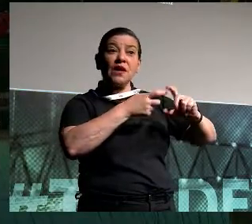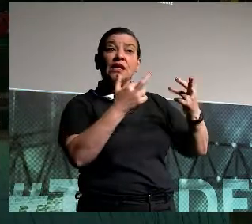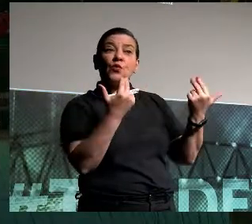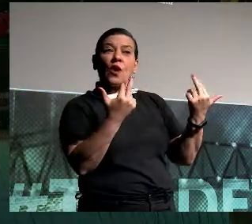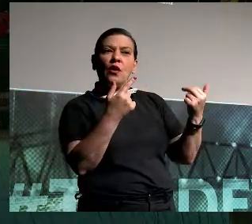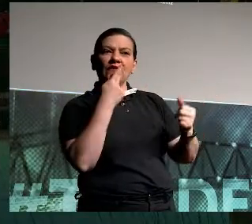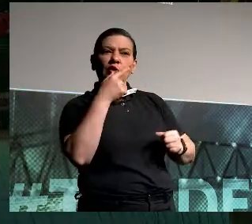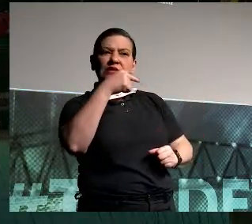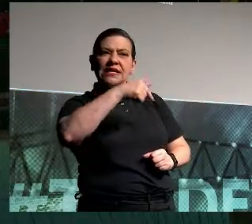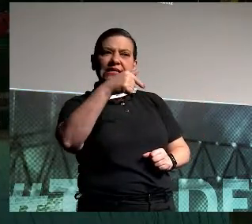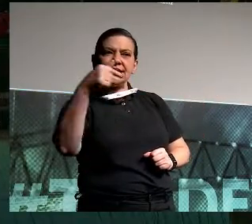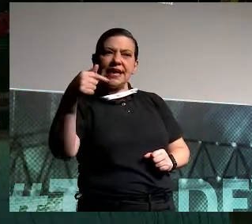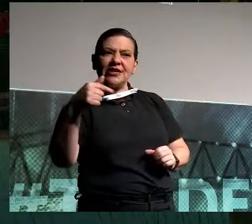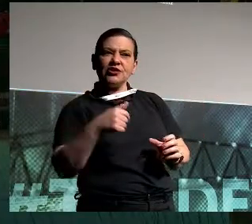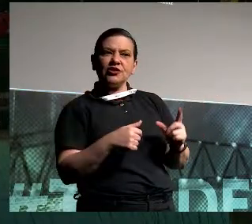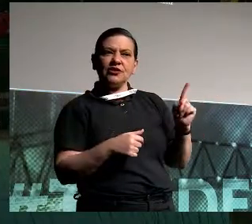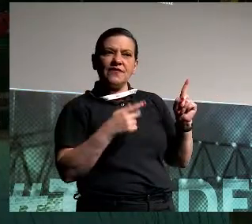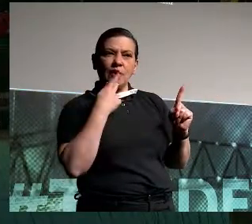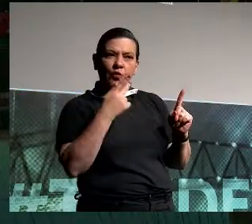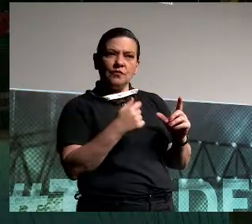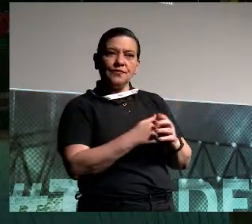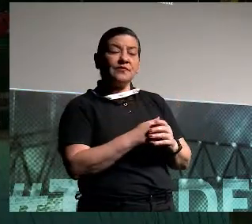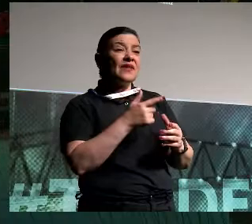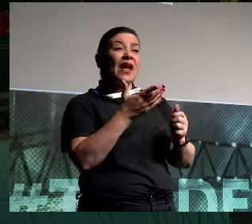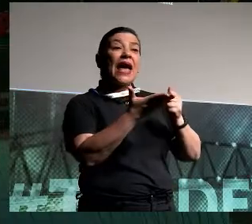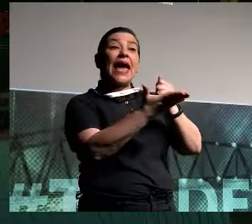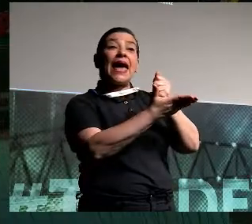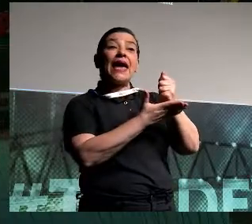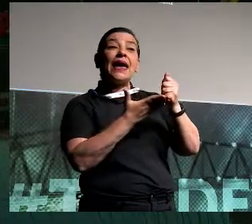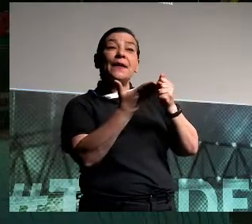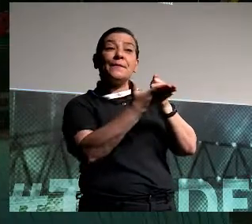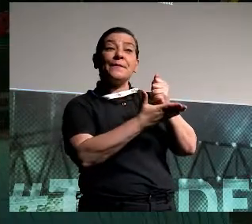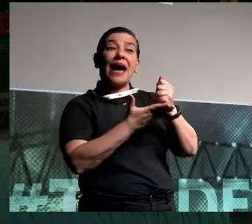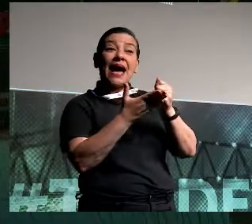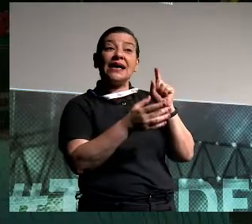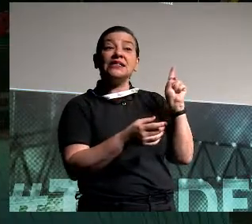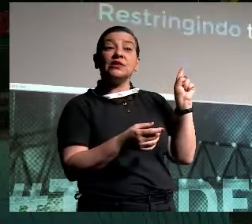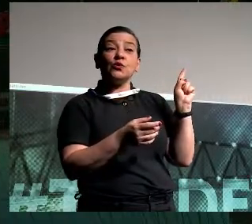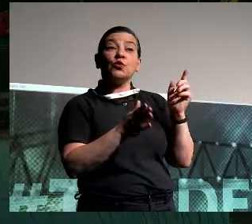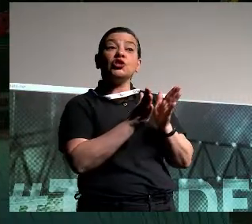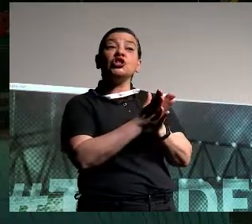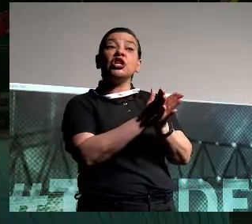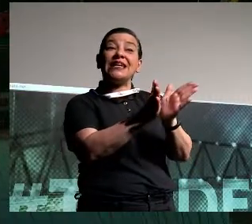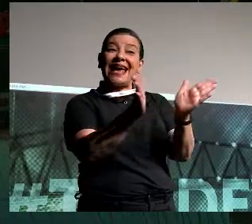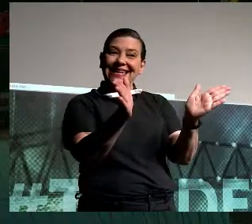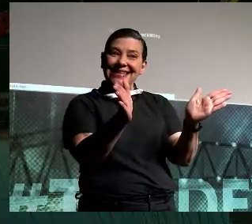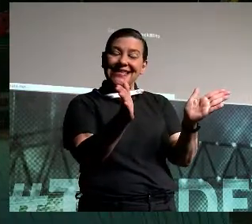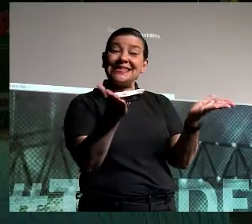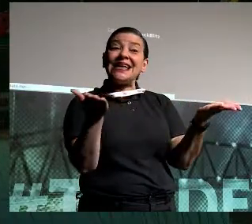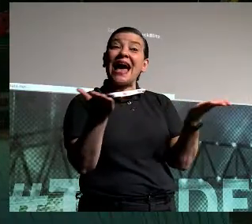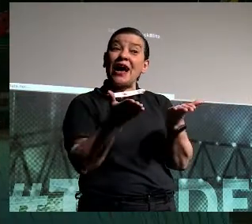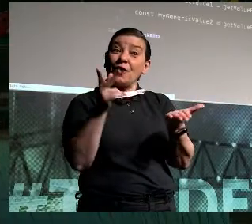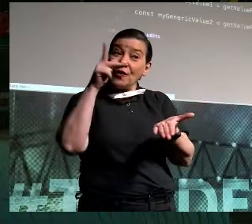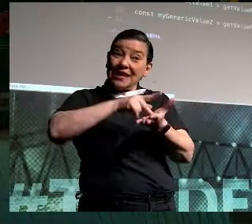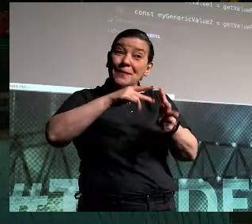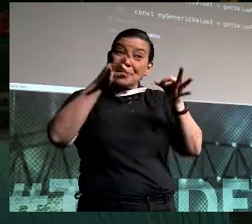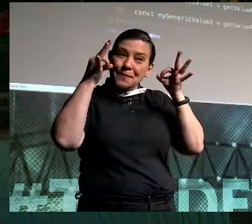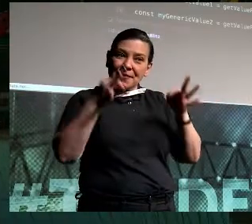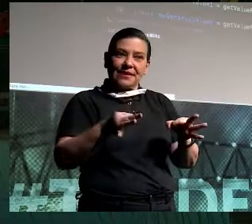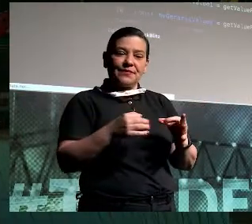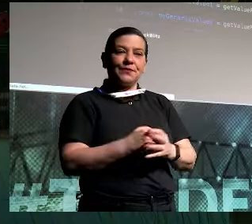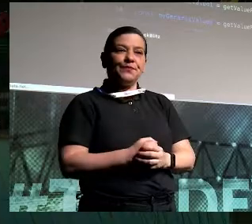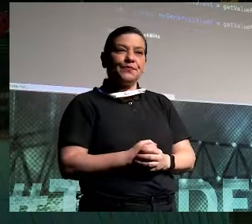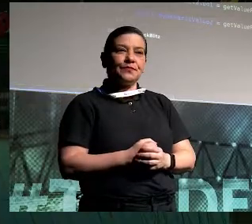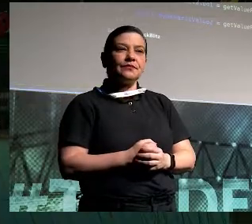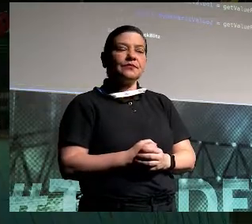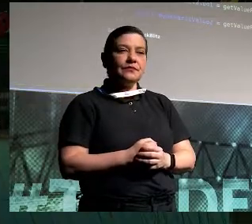coisa. Maravilha, isso é o básico do básico de generics. Vamos começar a brincar de verdade agora com ela.